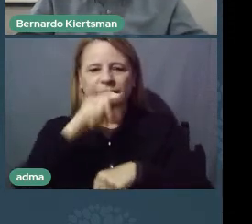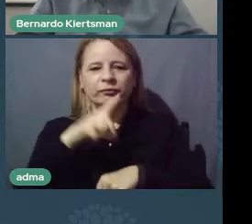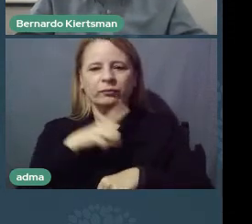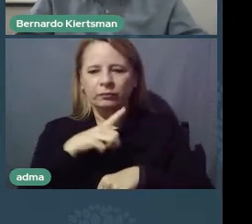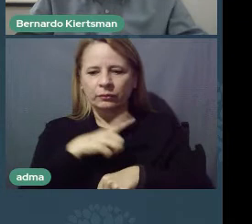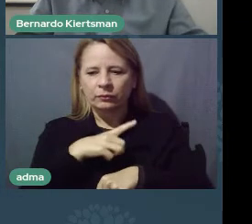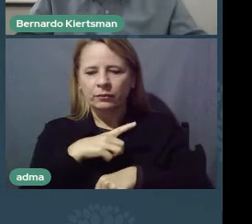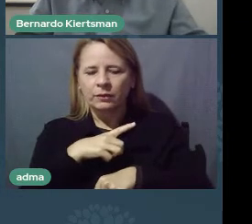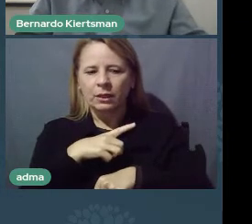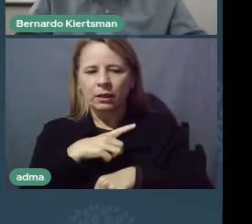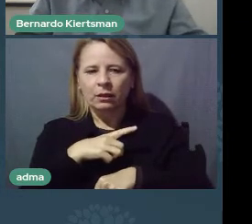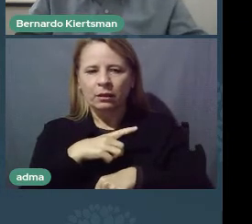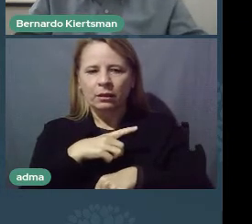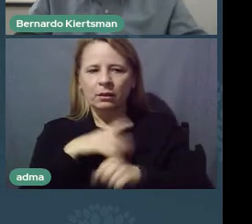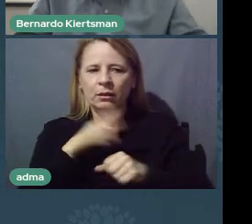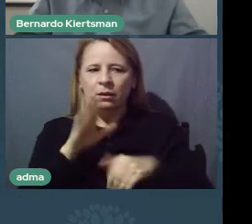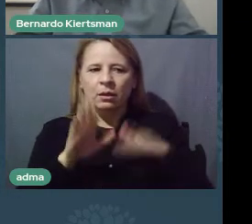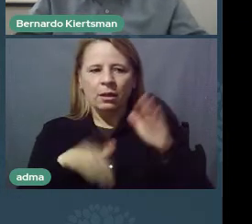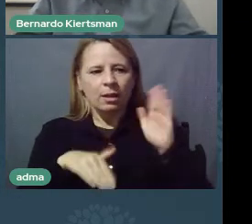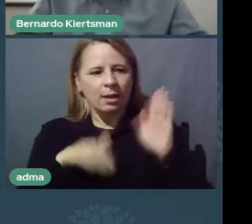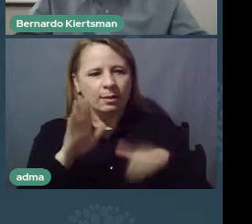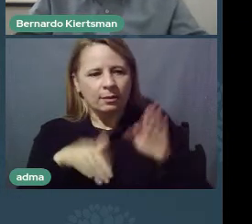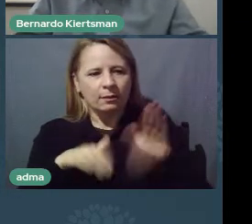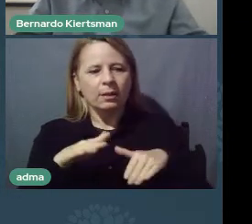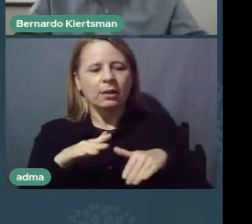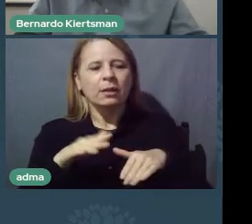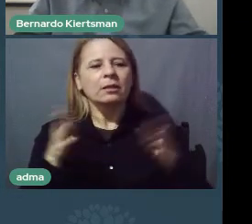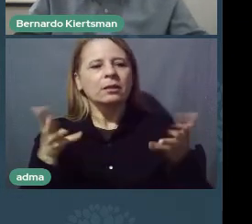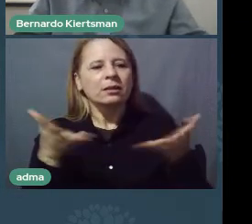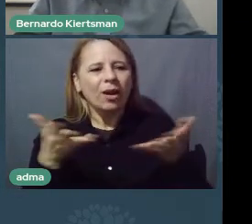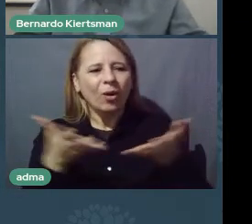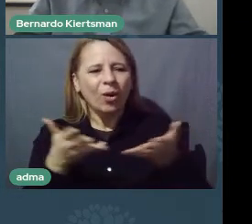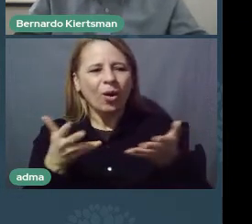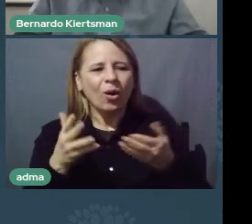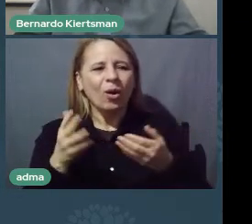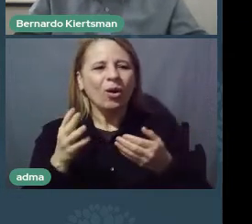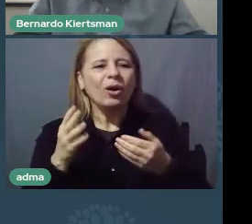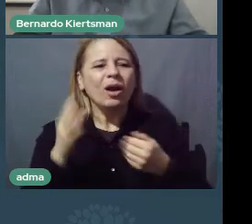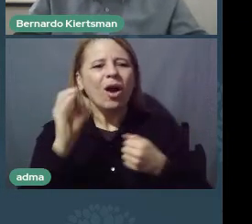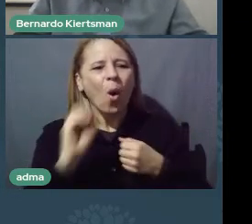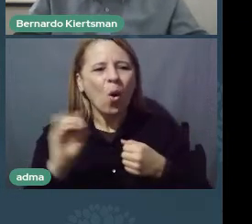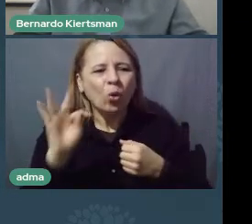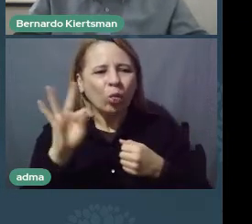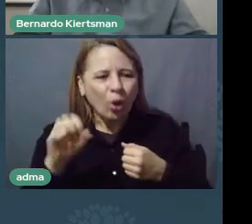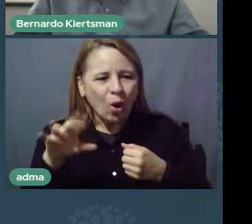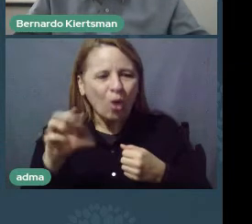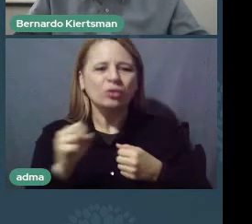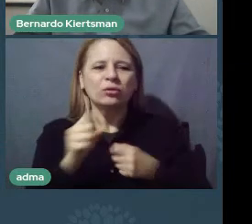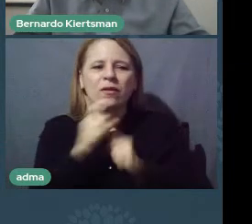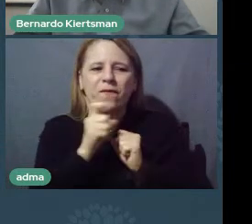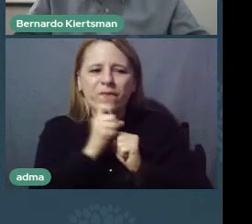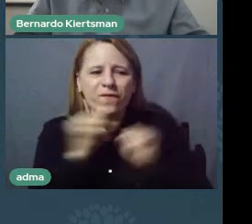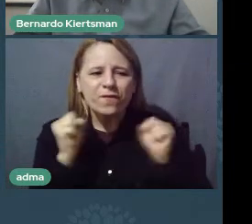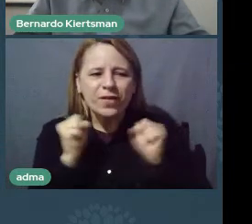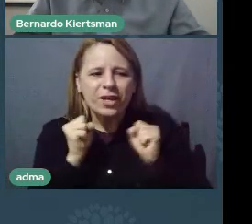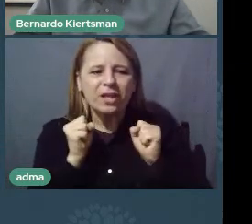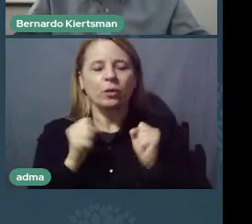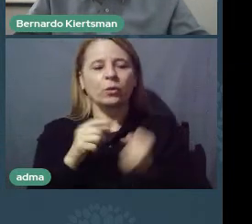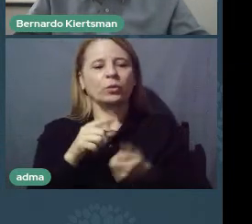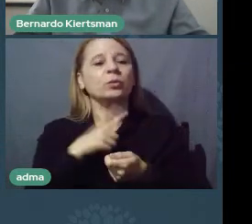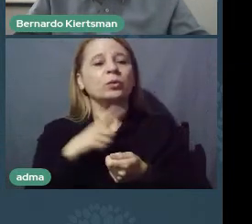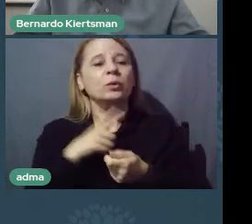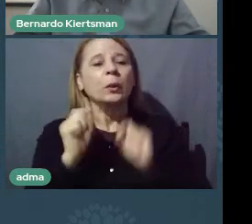Dependendo da época do ano, agora, por exemplo, outono, inverno, você pode ter uma